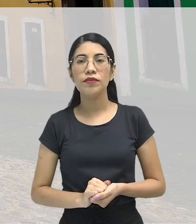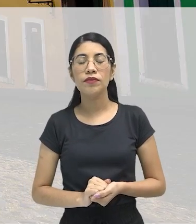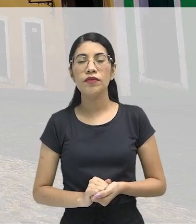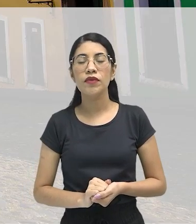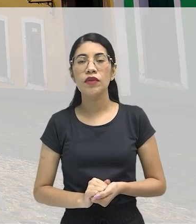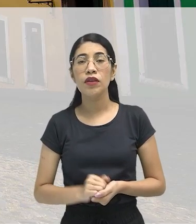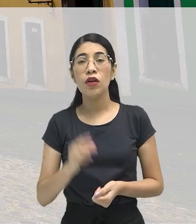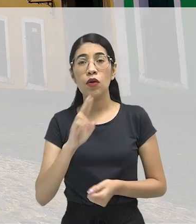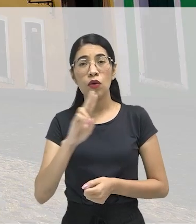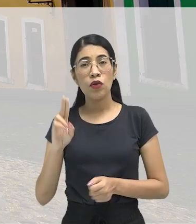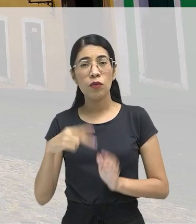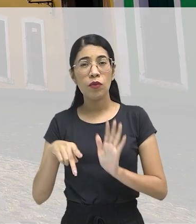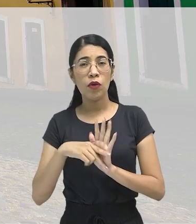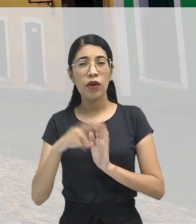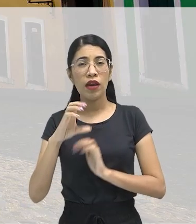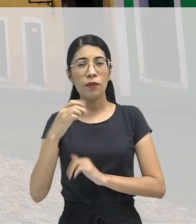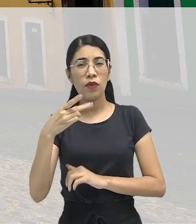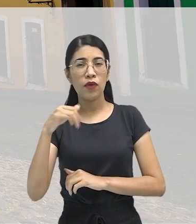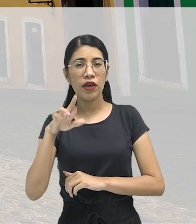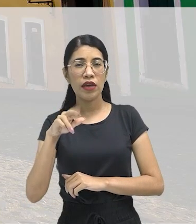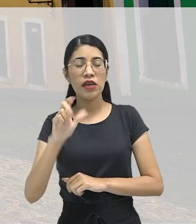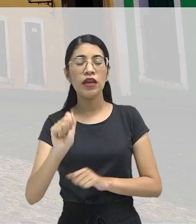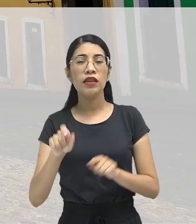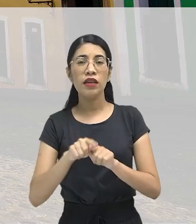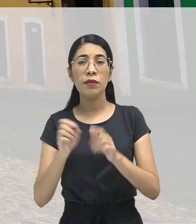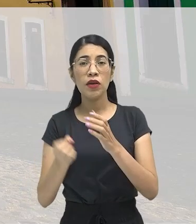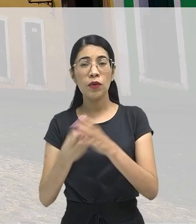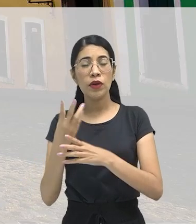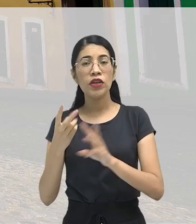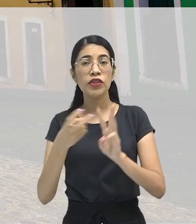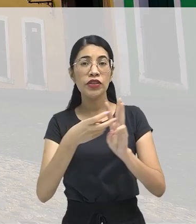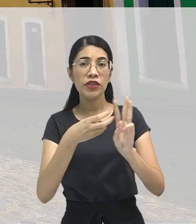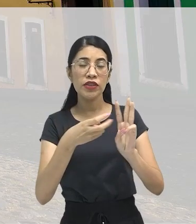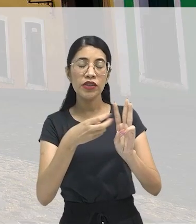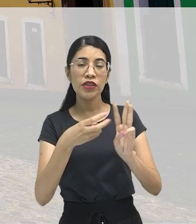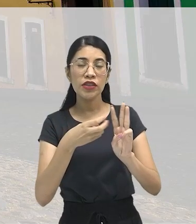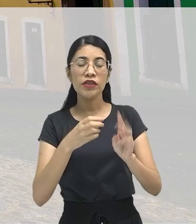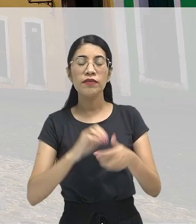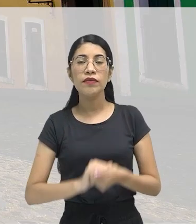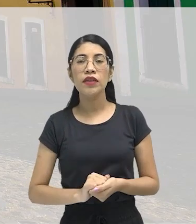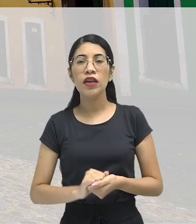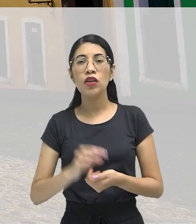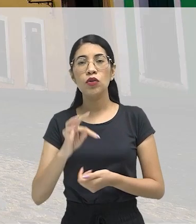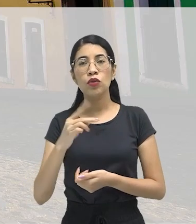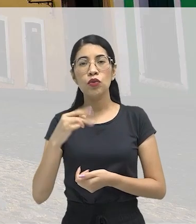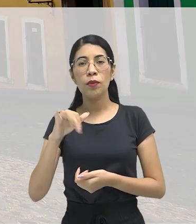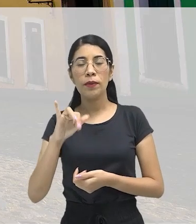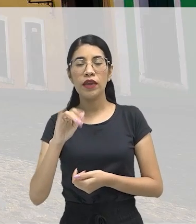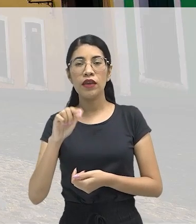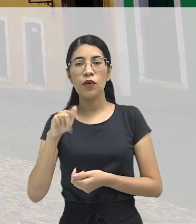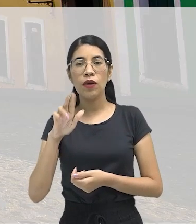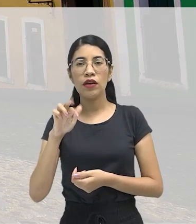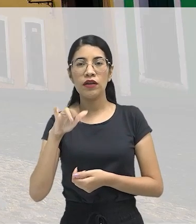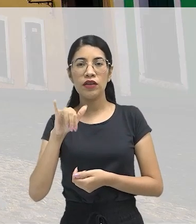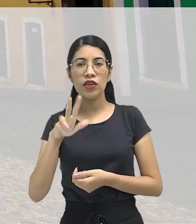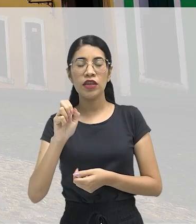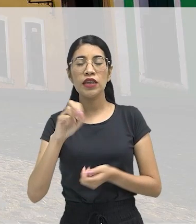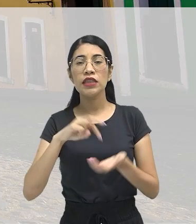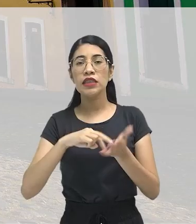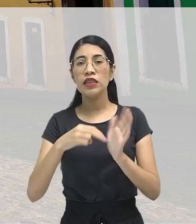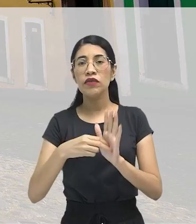A nomenclatura capoeira também é de origem indígena, vem do tupi-guarani e